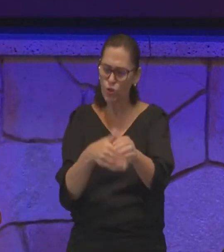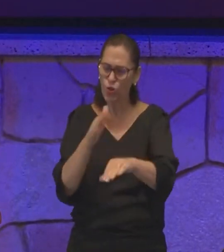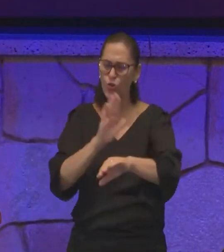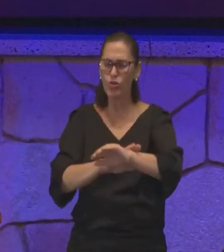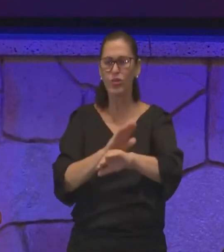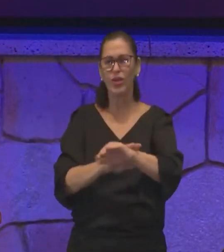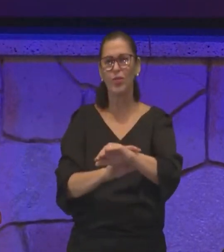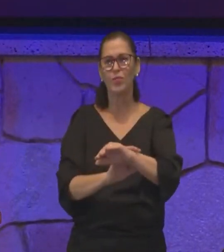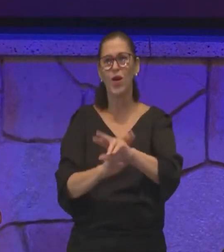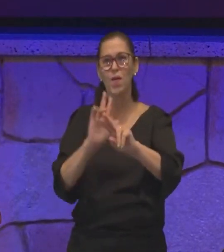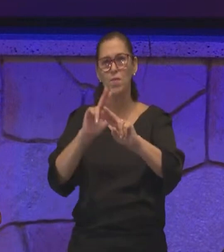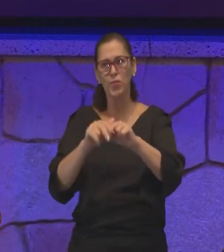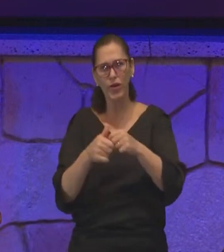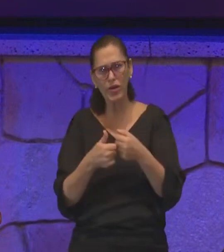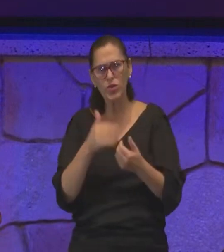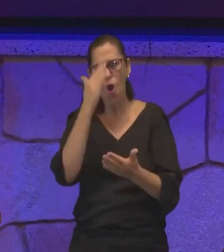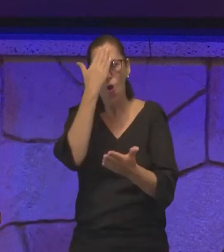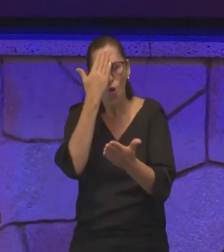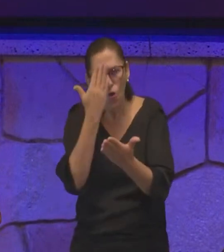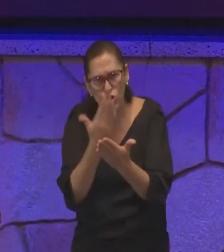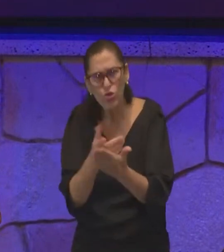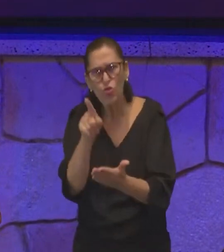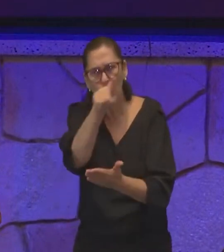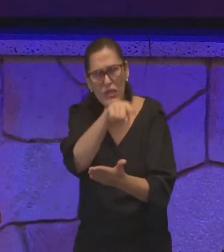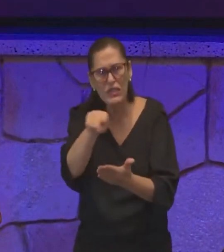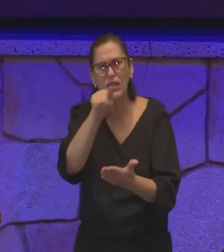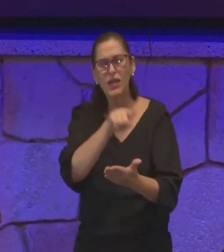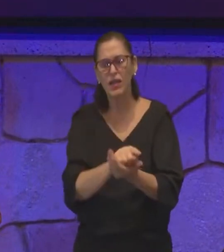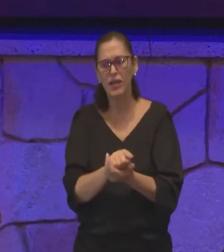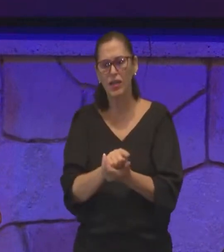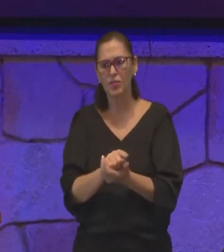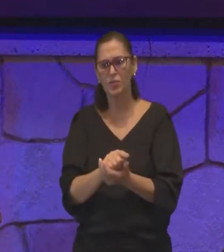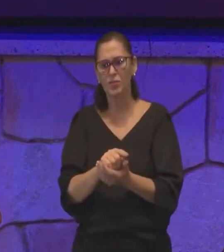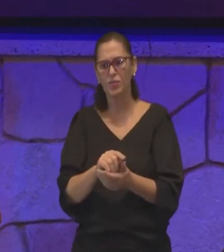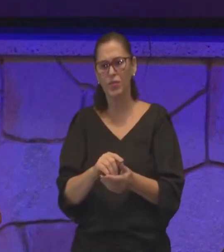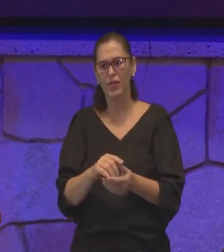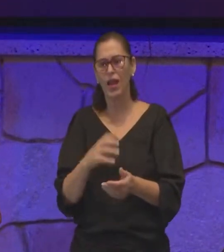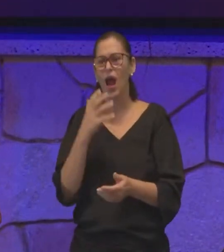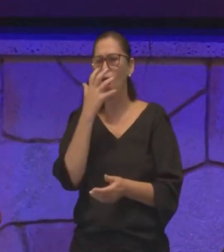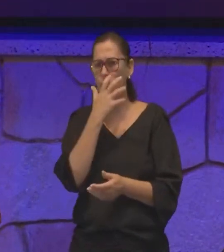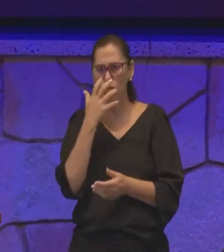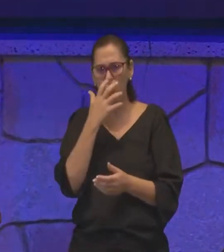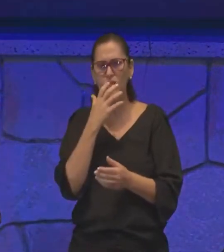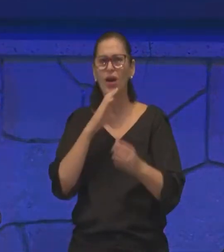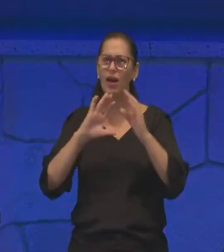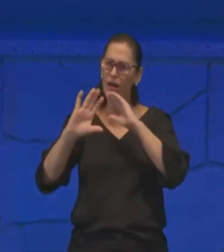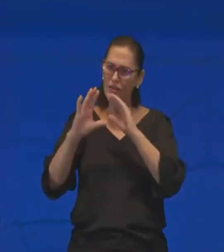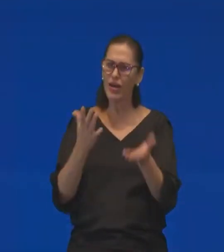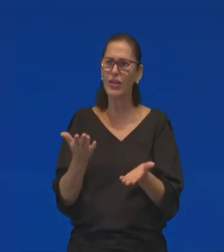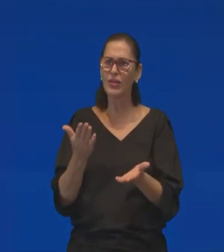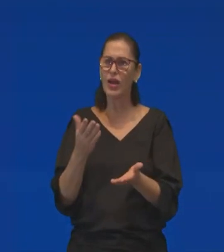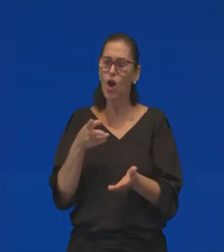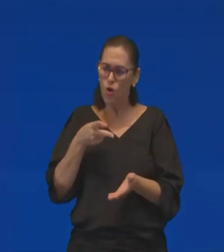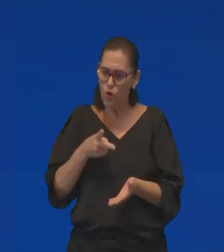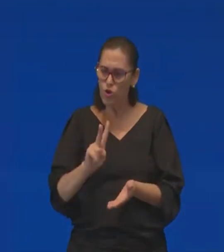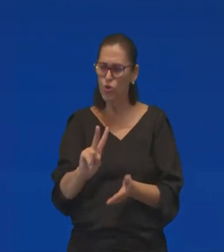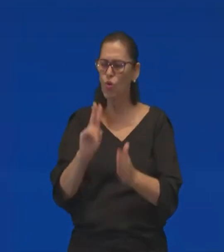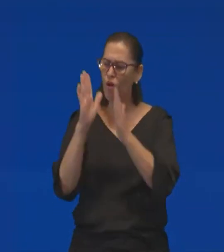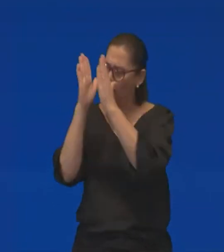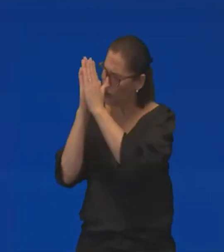isso, continue crendo, conforme nós ouvimos aqui a música da Cris. Continue